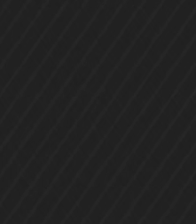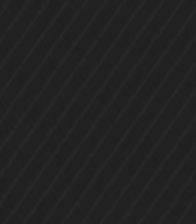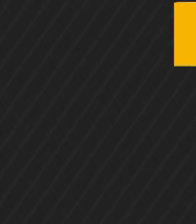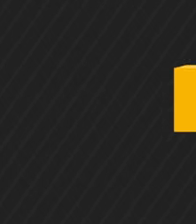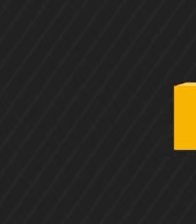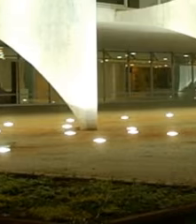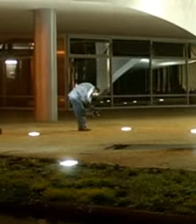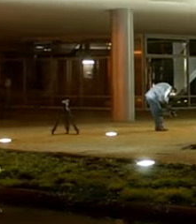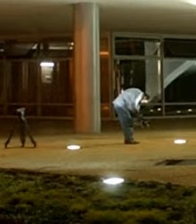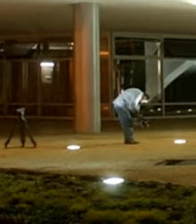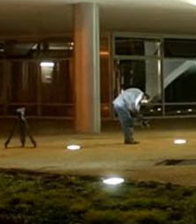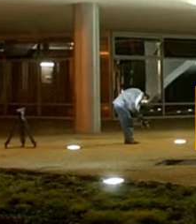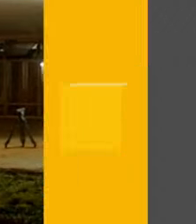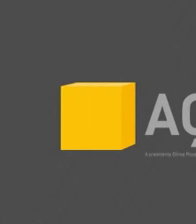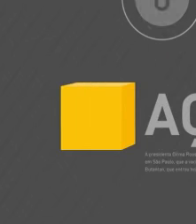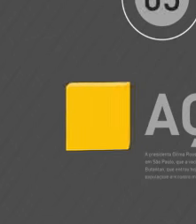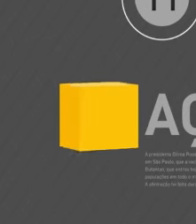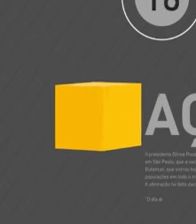Olá,